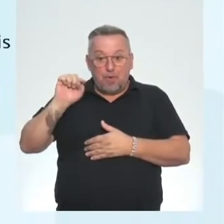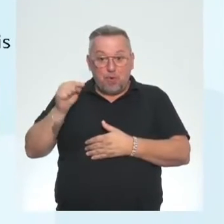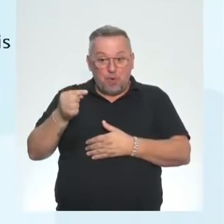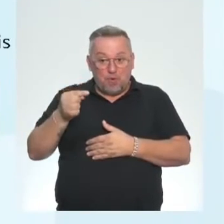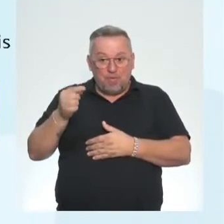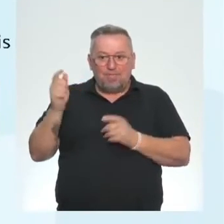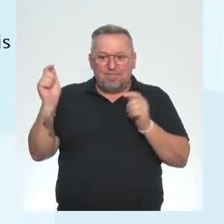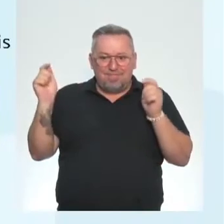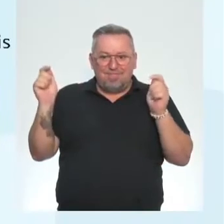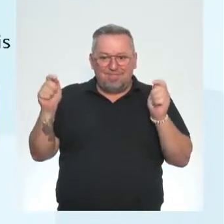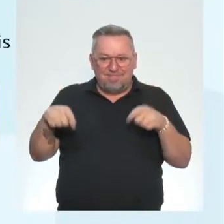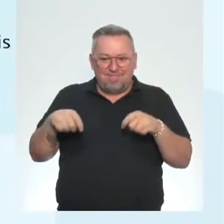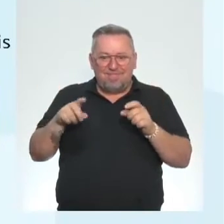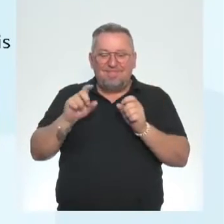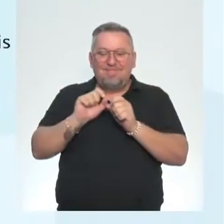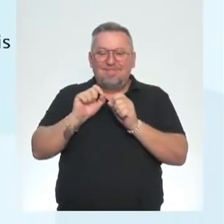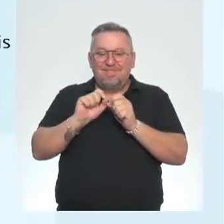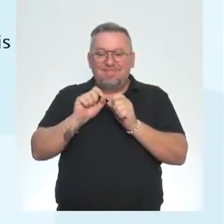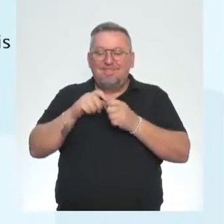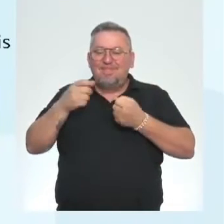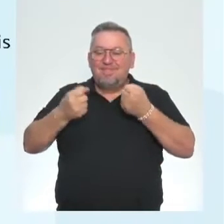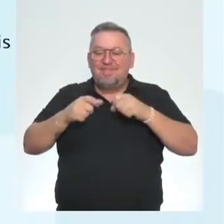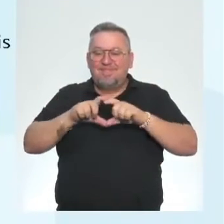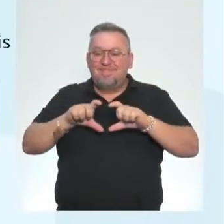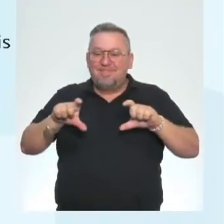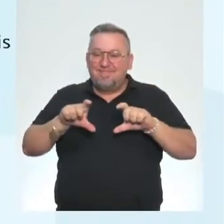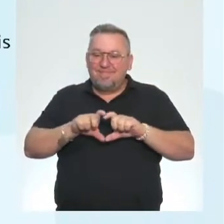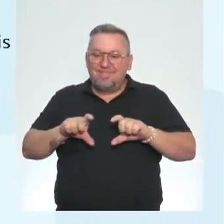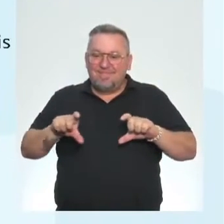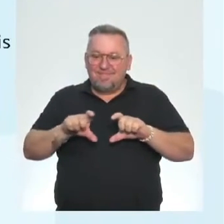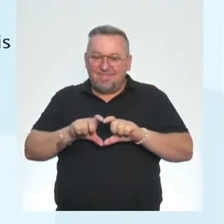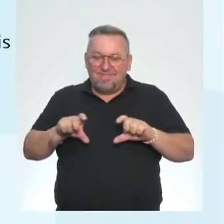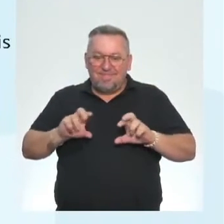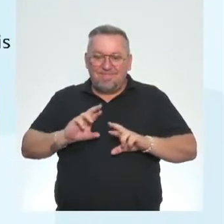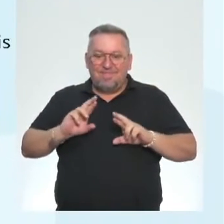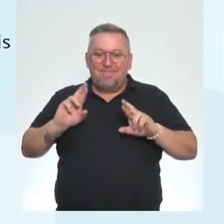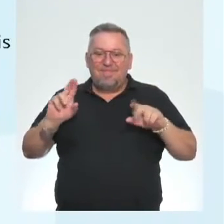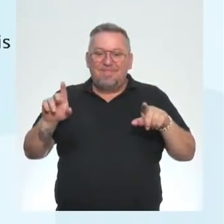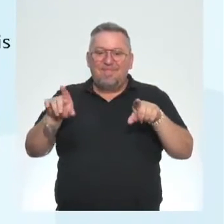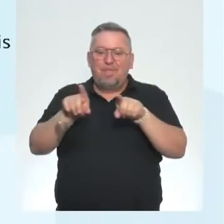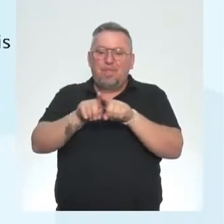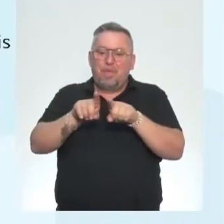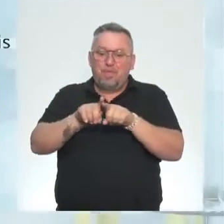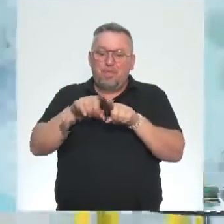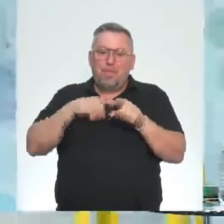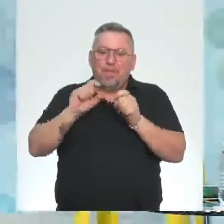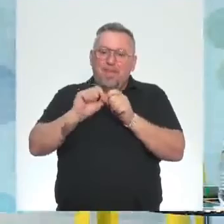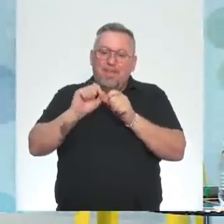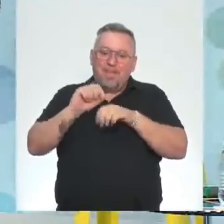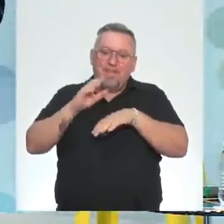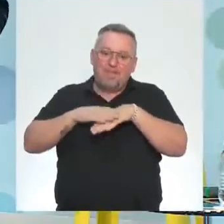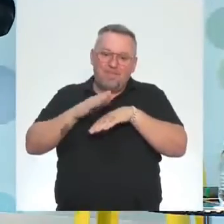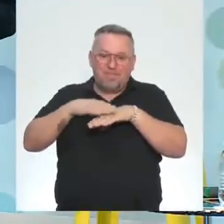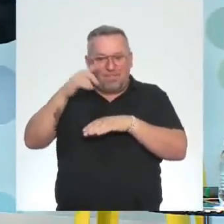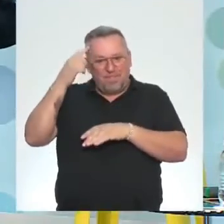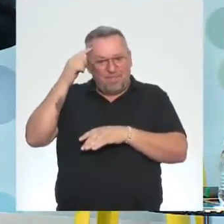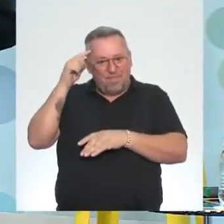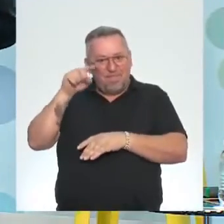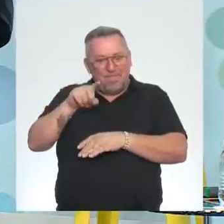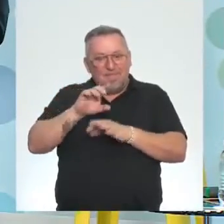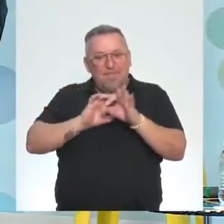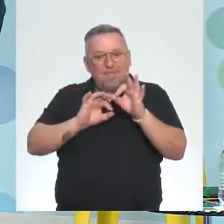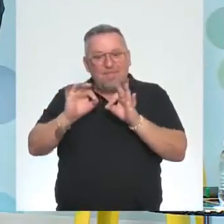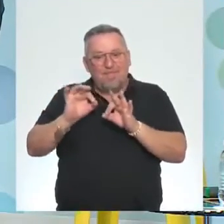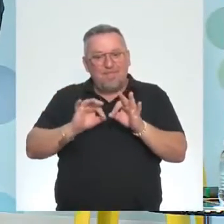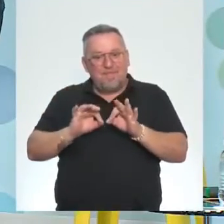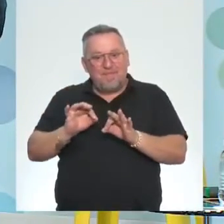456.976.000 possibilidades de carros emplacados de forma diferente. E é lógico, quem produz, né, quem pensou, né, nessa